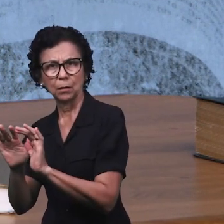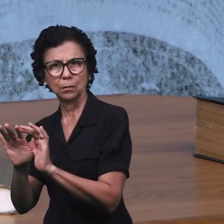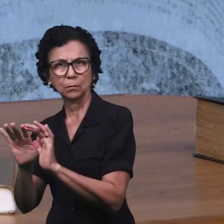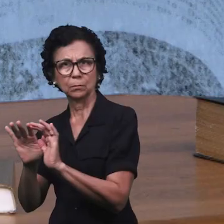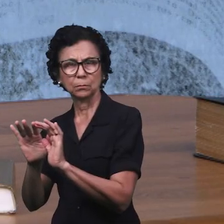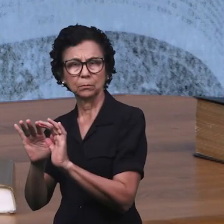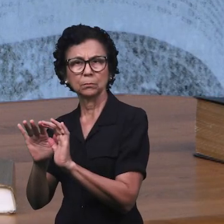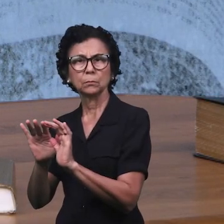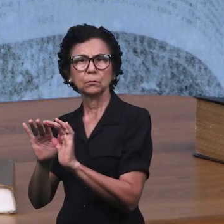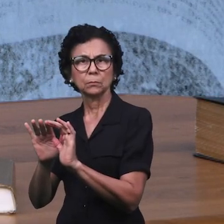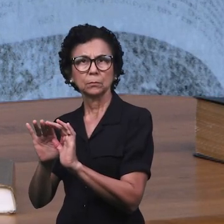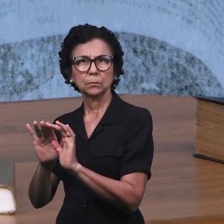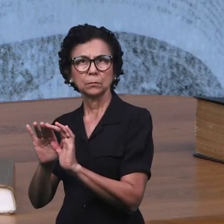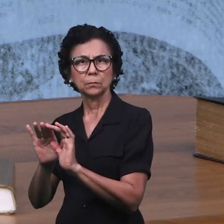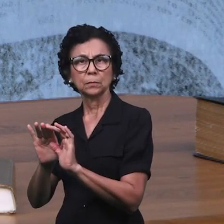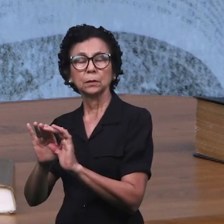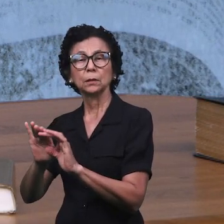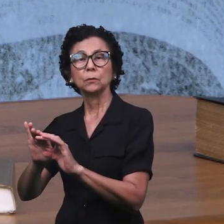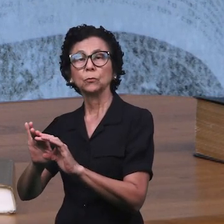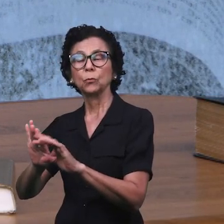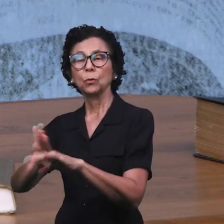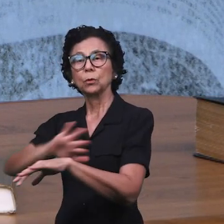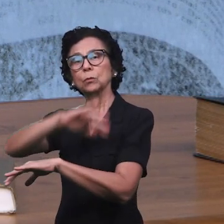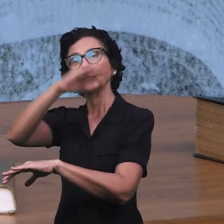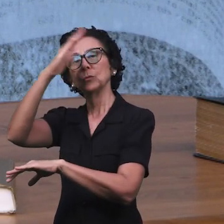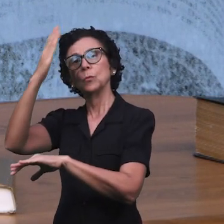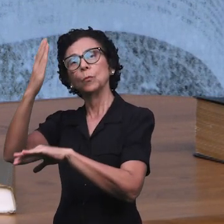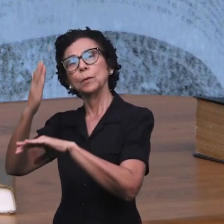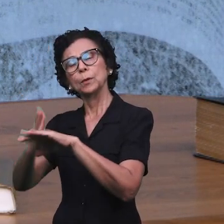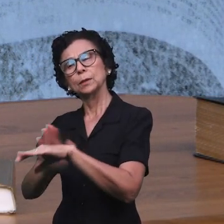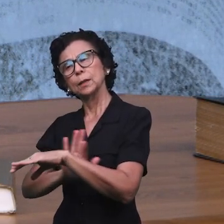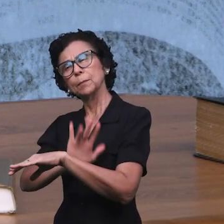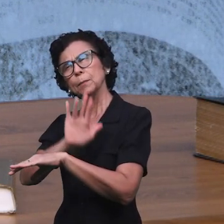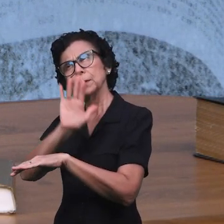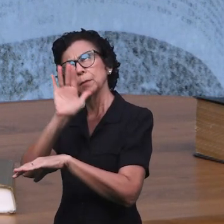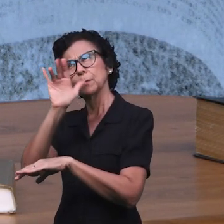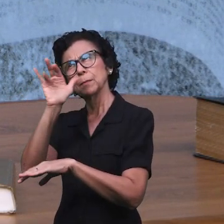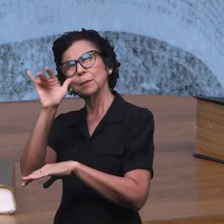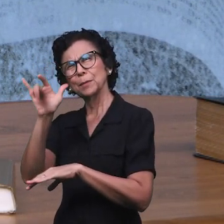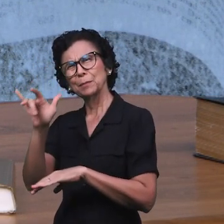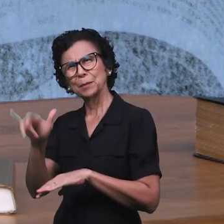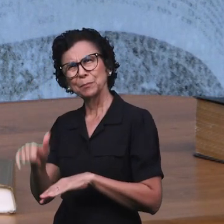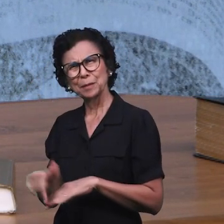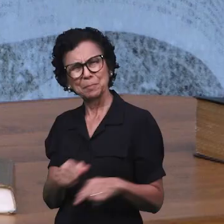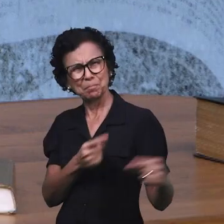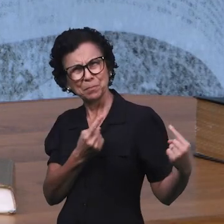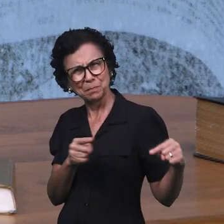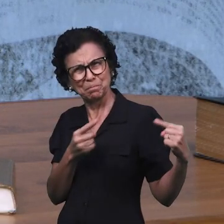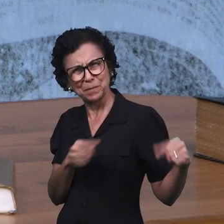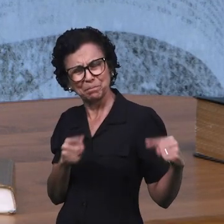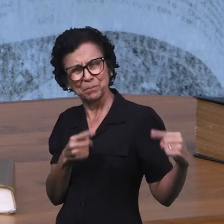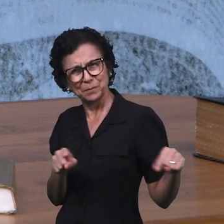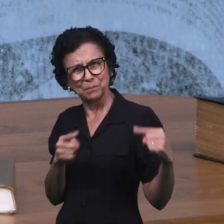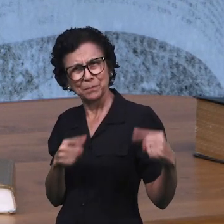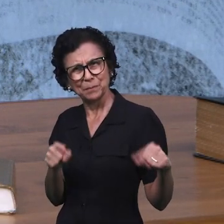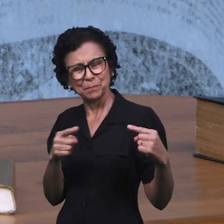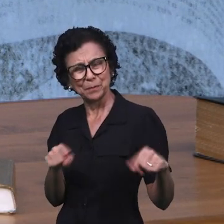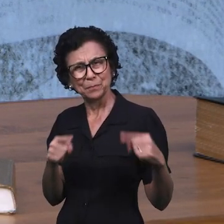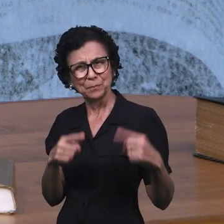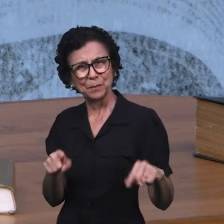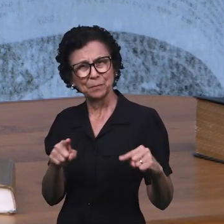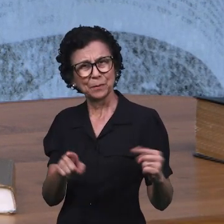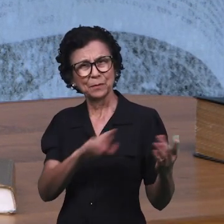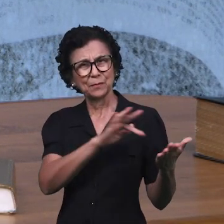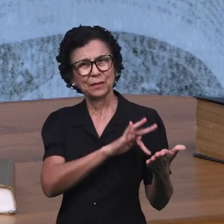caíram atravessados na montanha de Gilboa. E os filisteus apertaram com Saul e seus